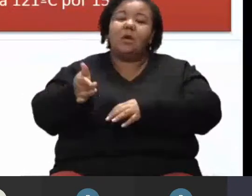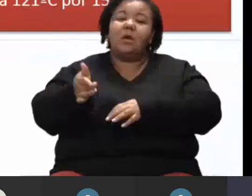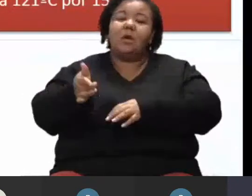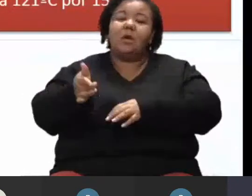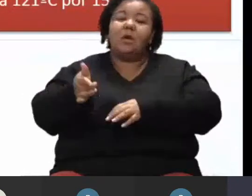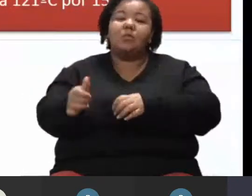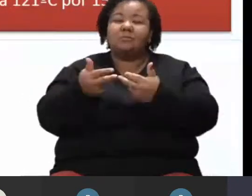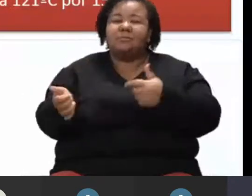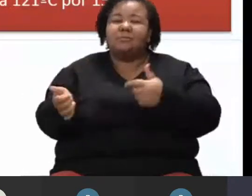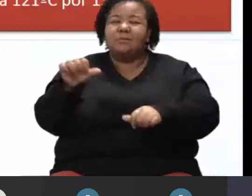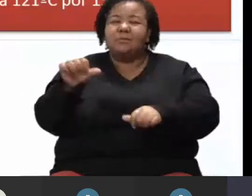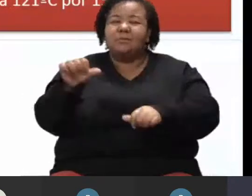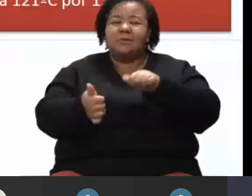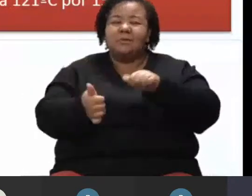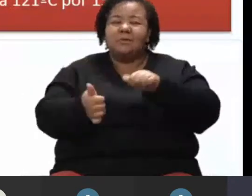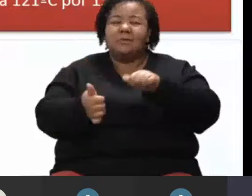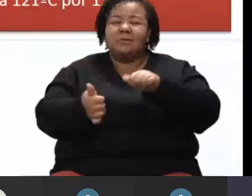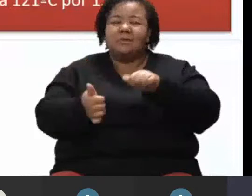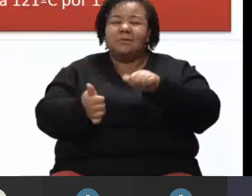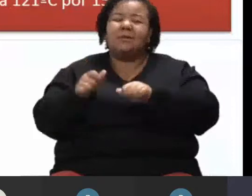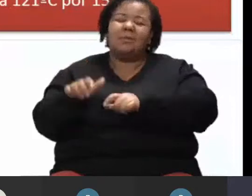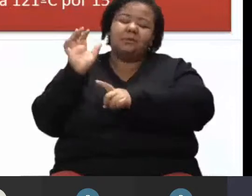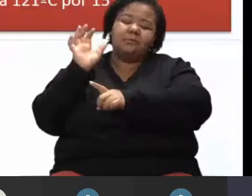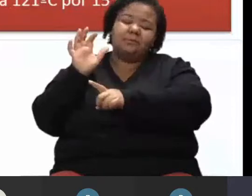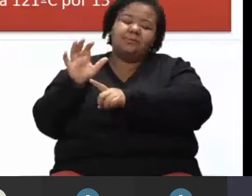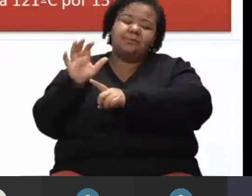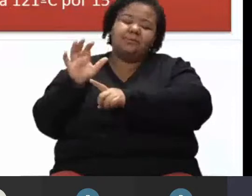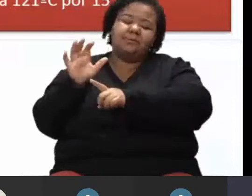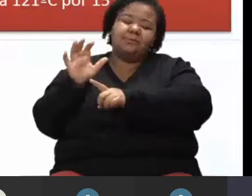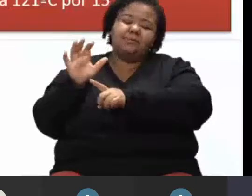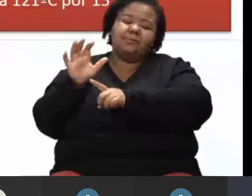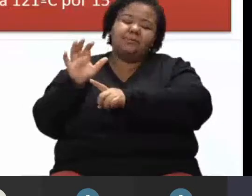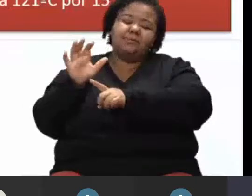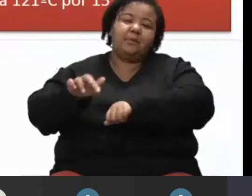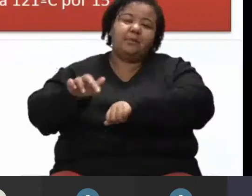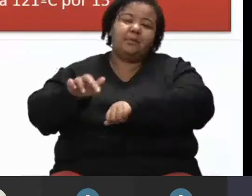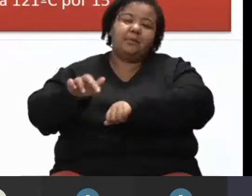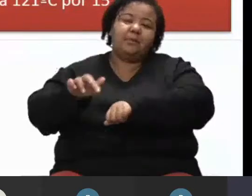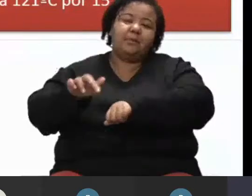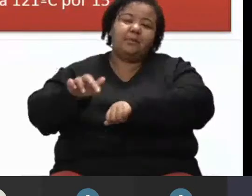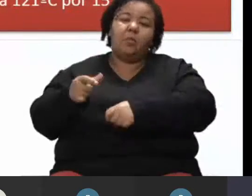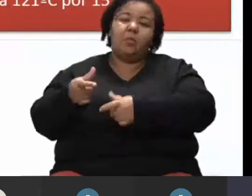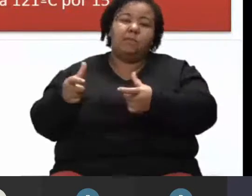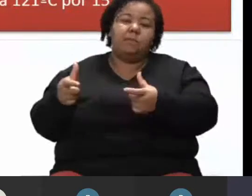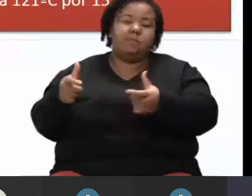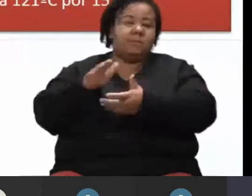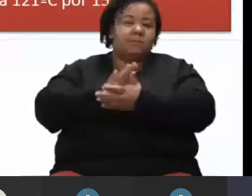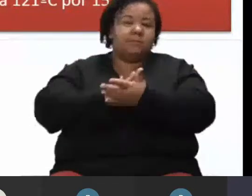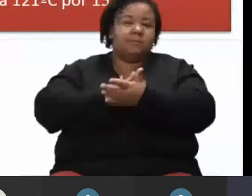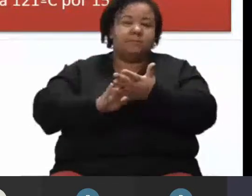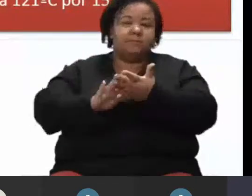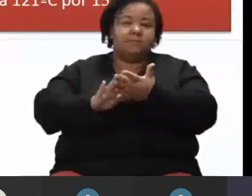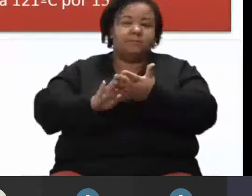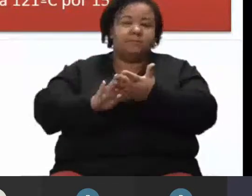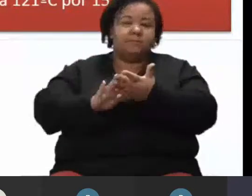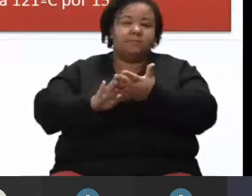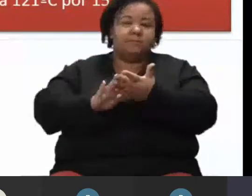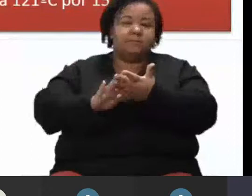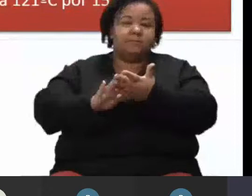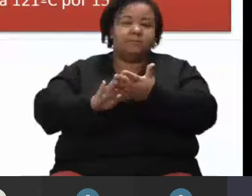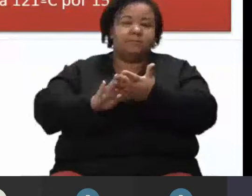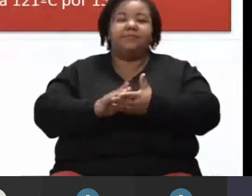químicas podem interferir no crescimento dos micro-organismos. E aí, então, você vai diluir, vai aquecer para